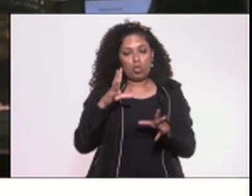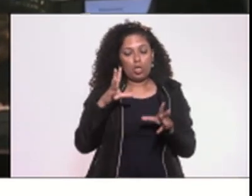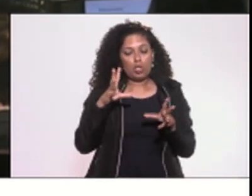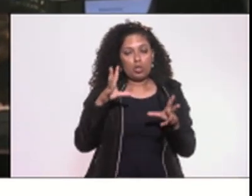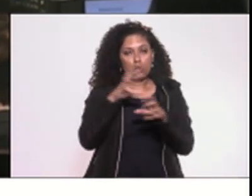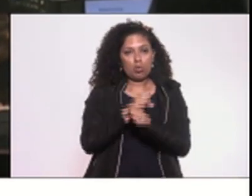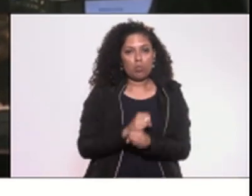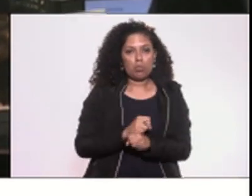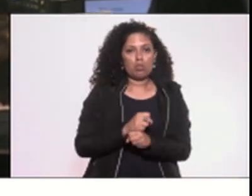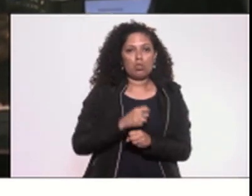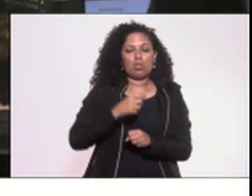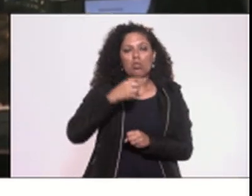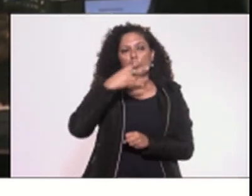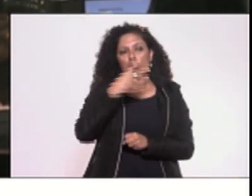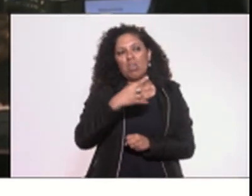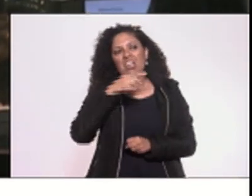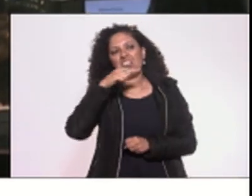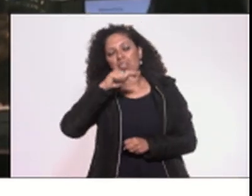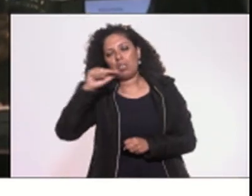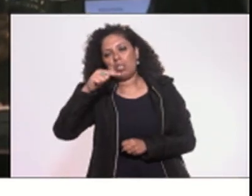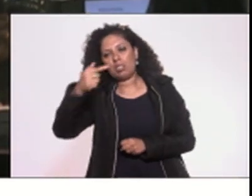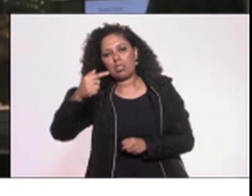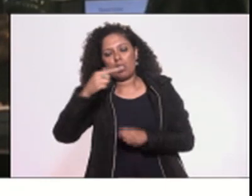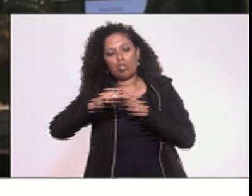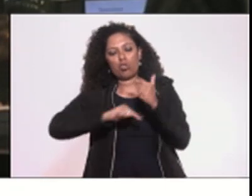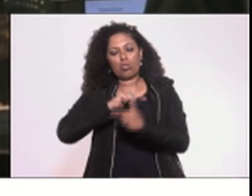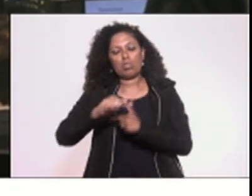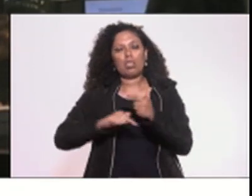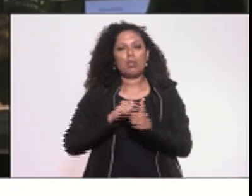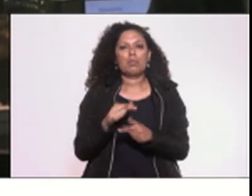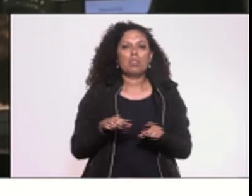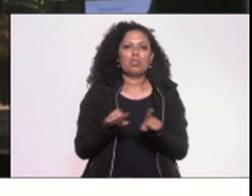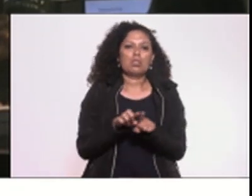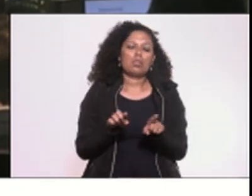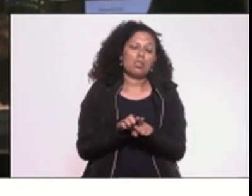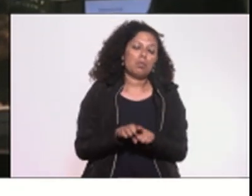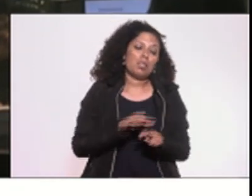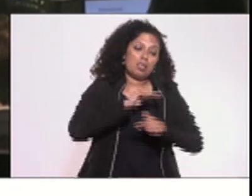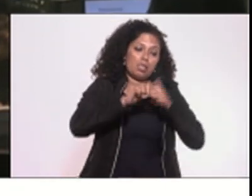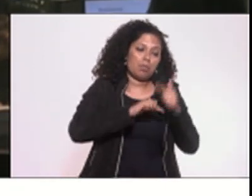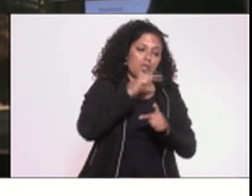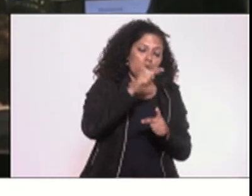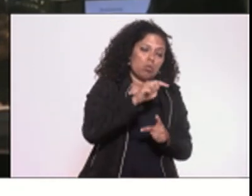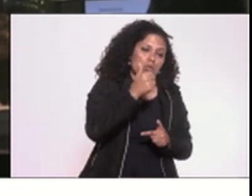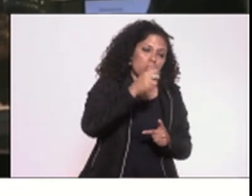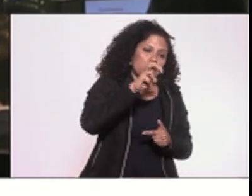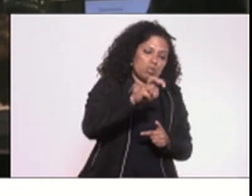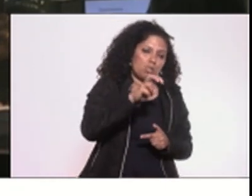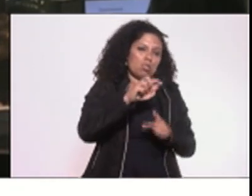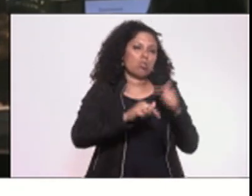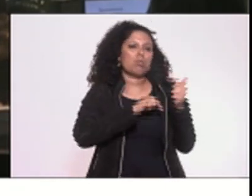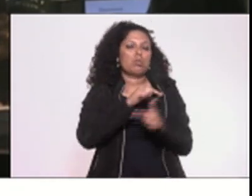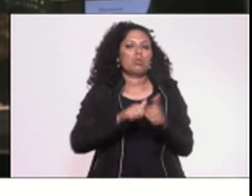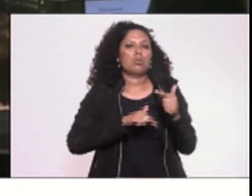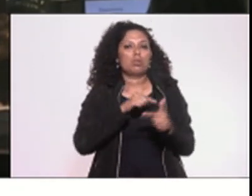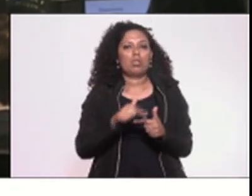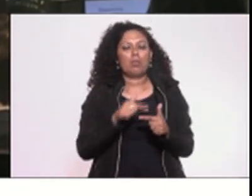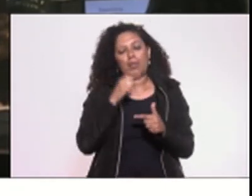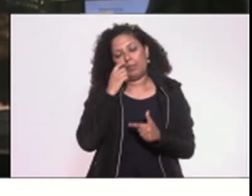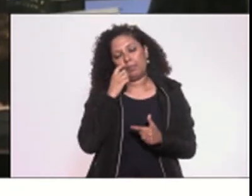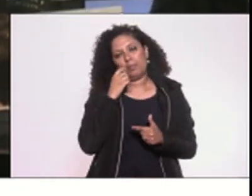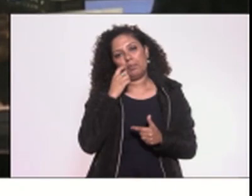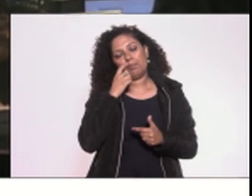4 a 7 empregos. E vagas para empregos indiretos, 15 vagas para empregos